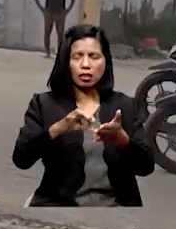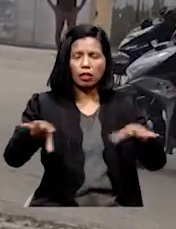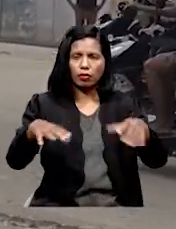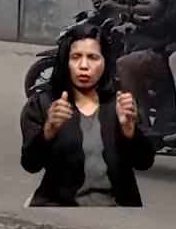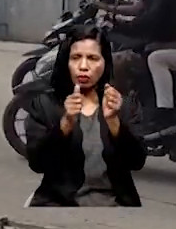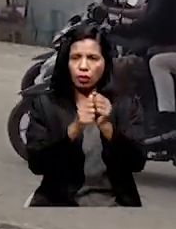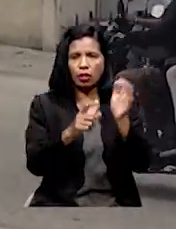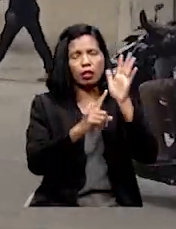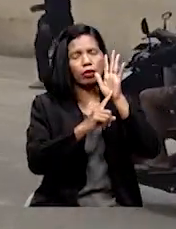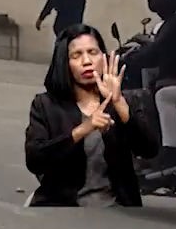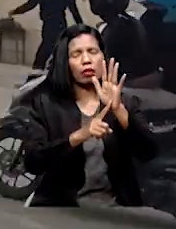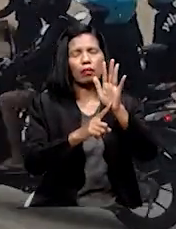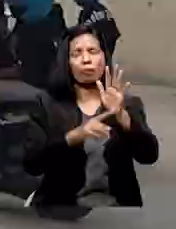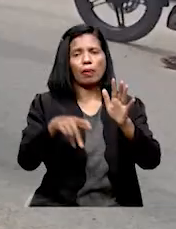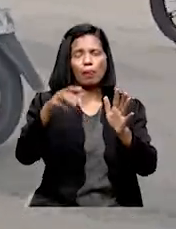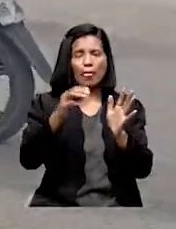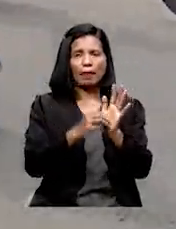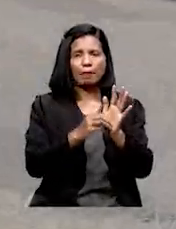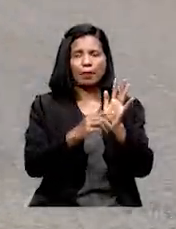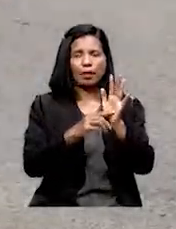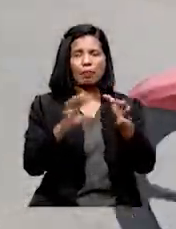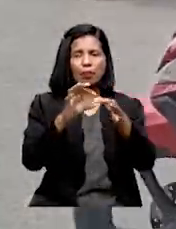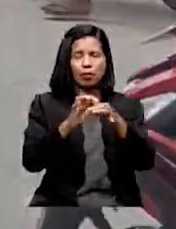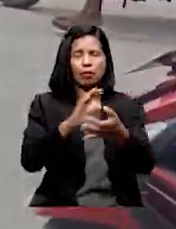para membros Sira Atuhakmatek no cria